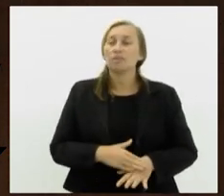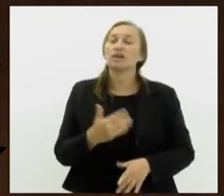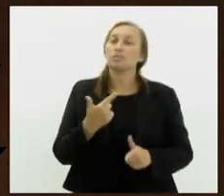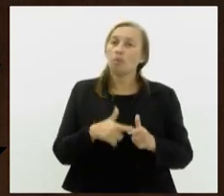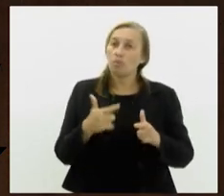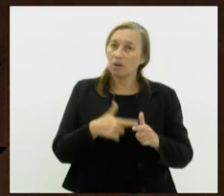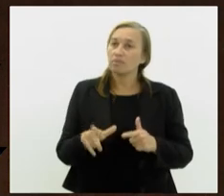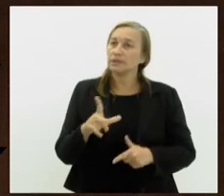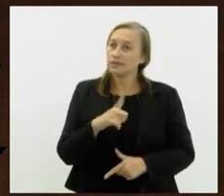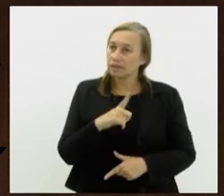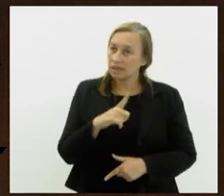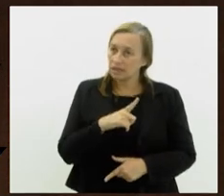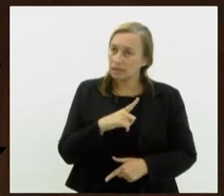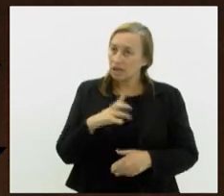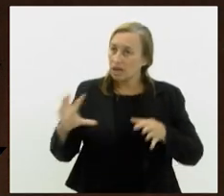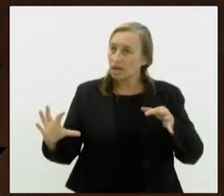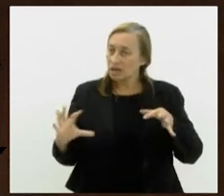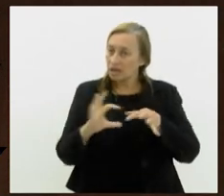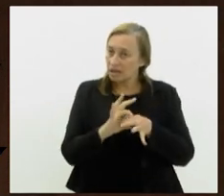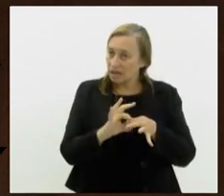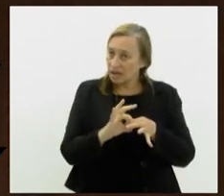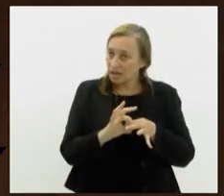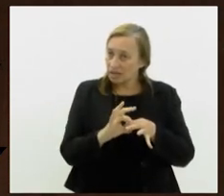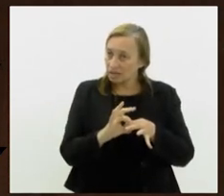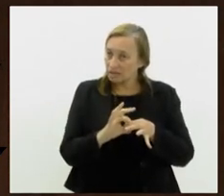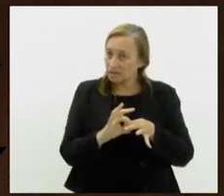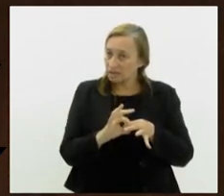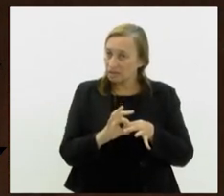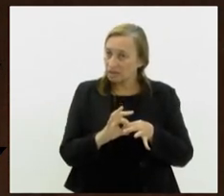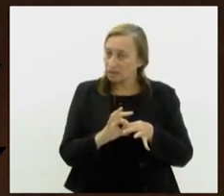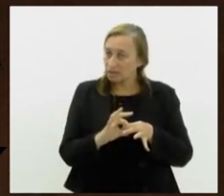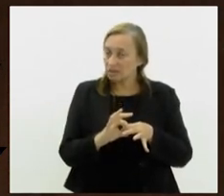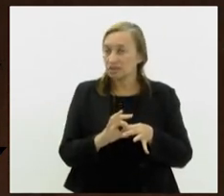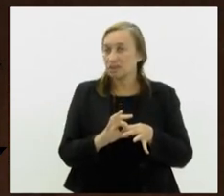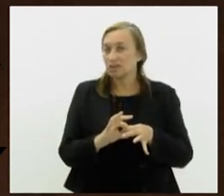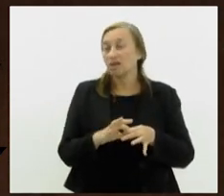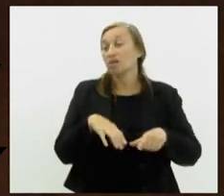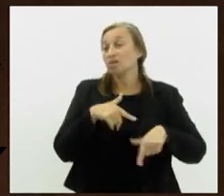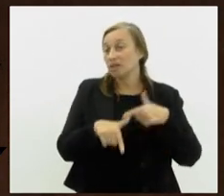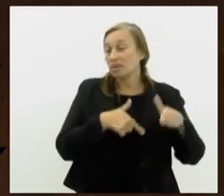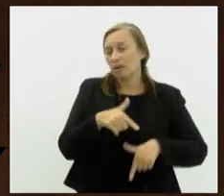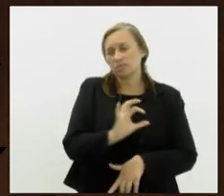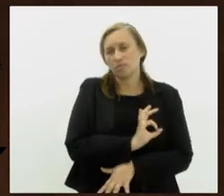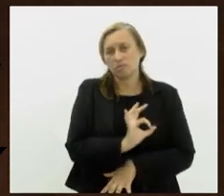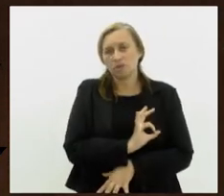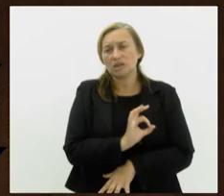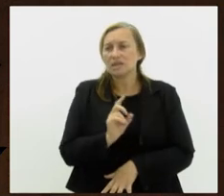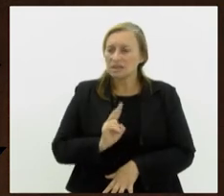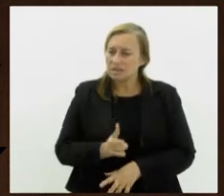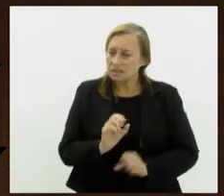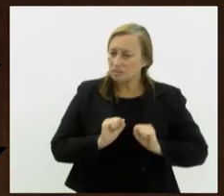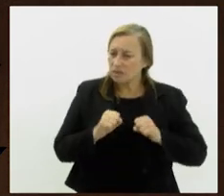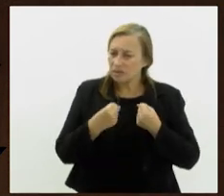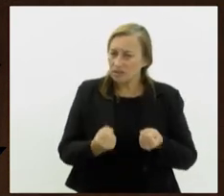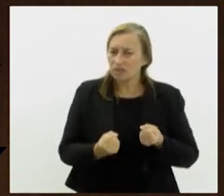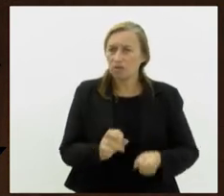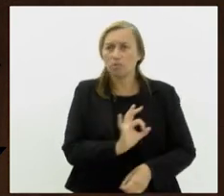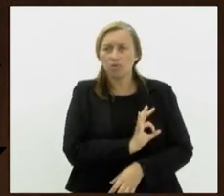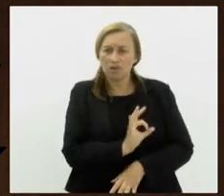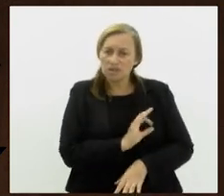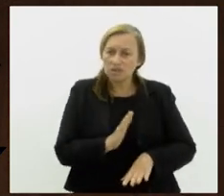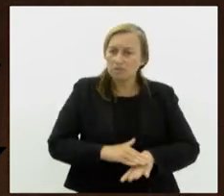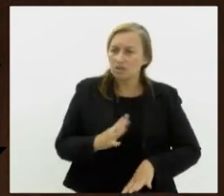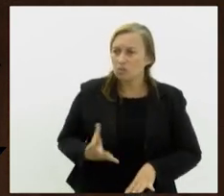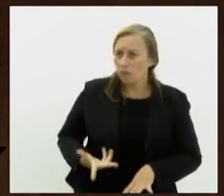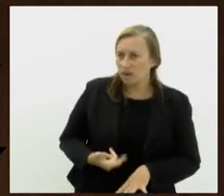problemas ligados à eficácia da polícia. Nós sempre defendemos uma polícia mais